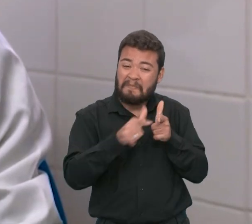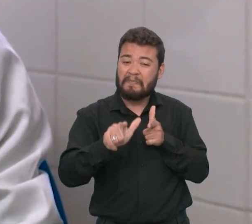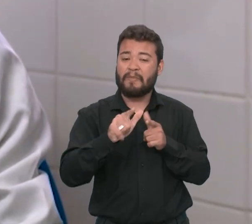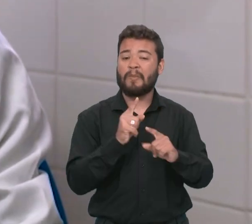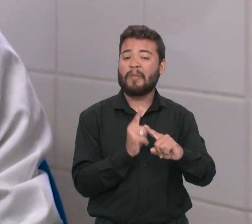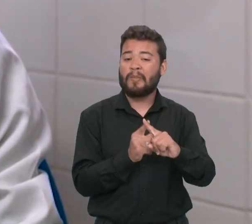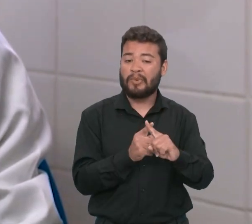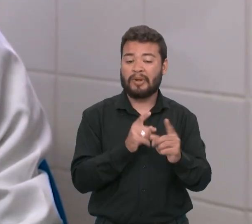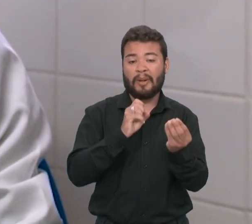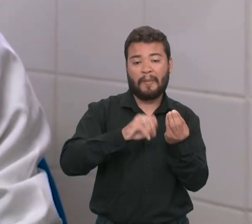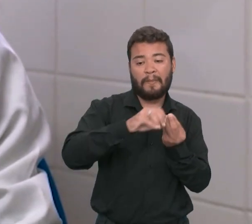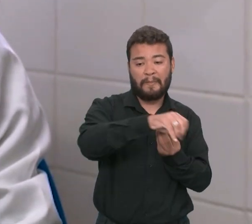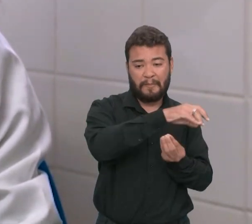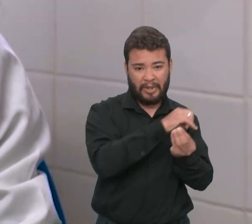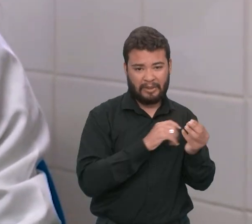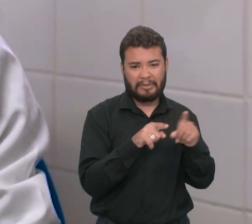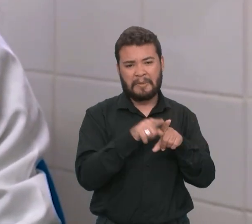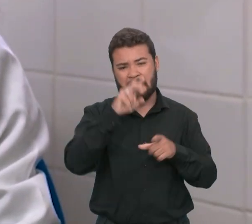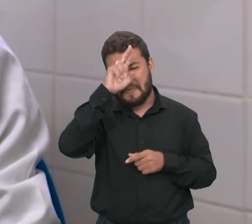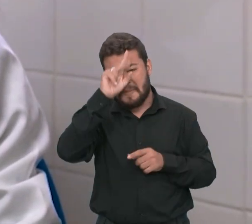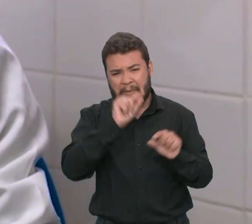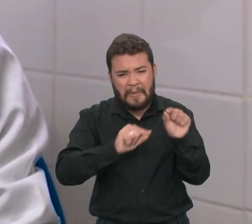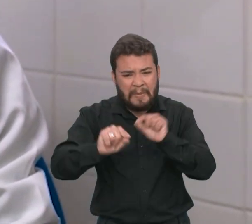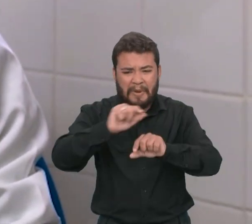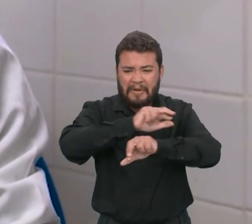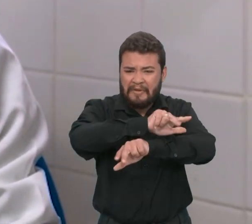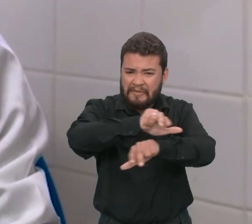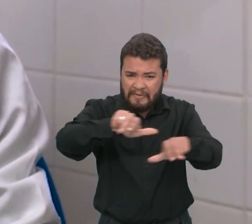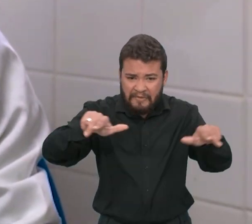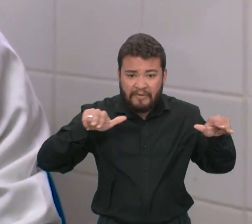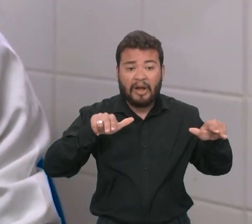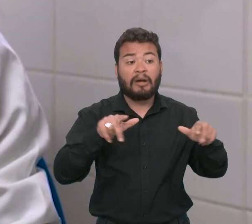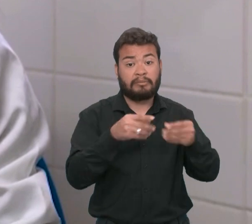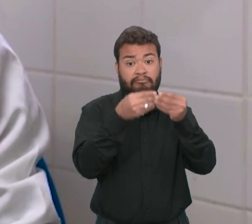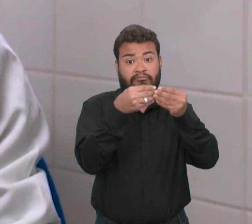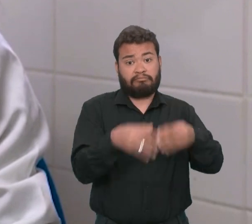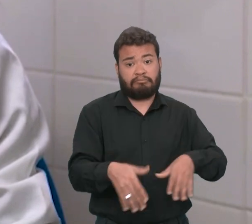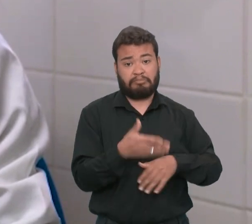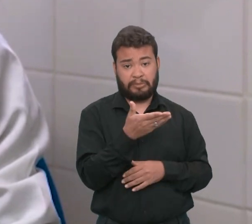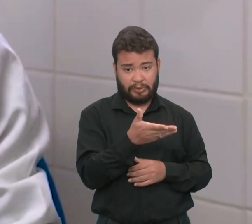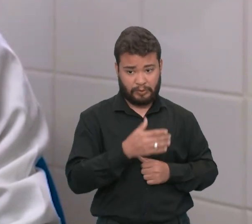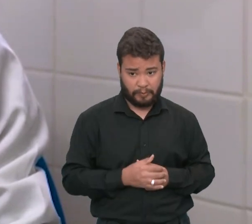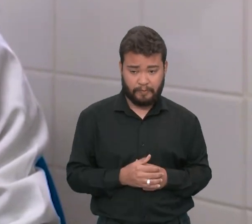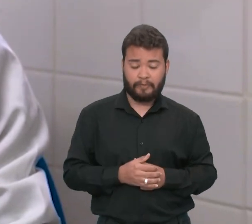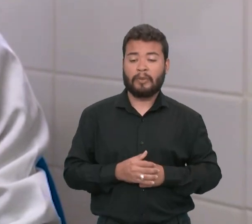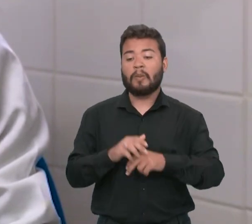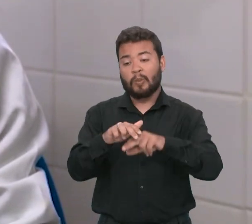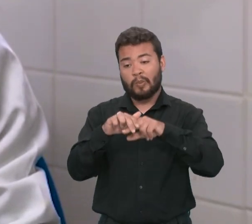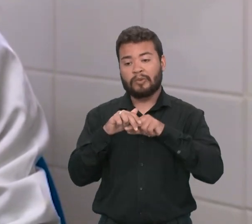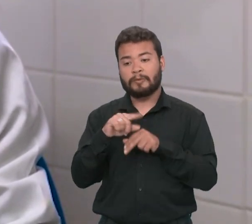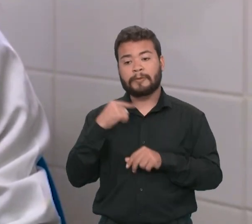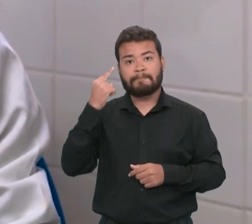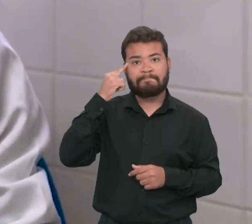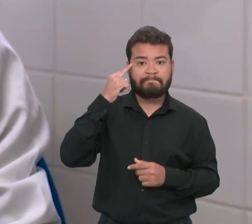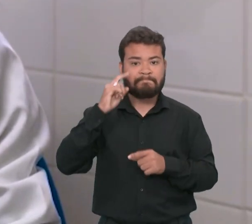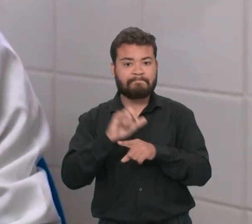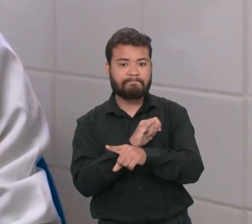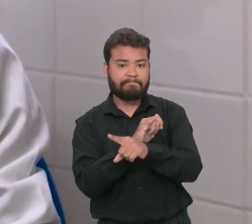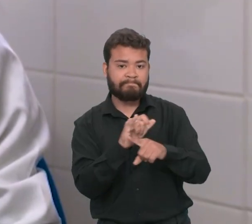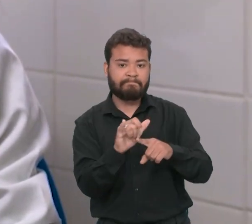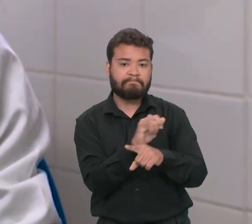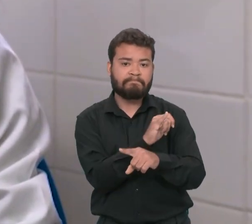fungos fitopatógenos, dentre eles o fungo Lasiodiploide. Então, é nossa intenção com esse trabalho